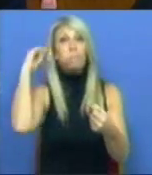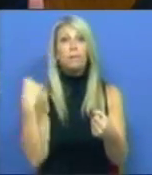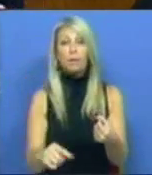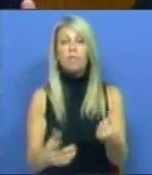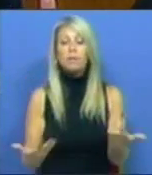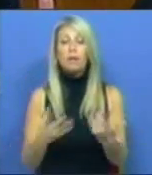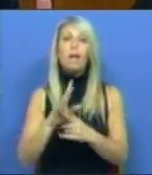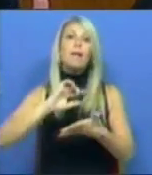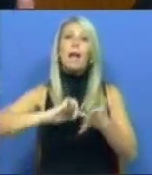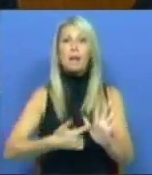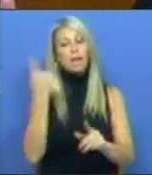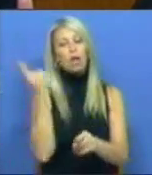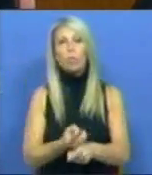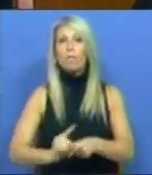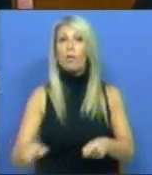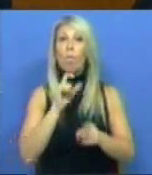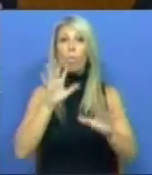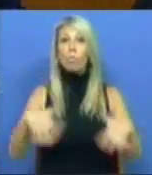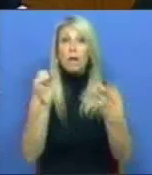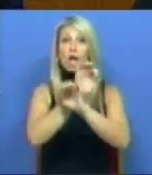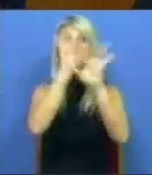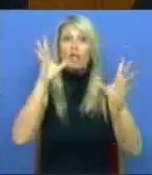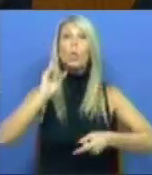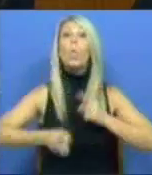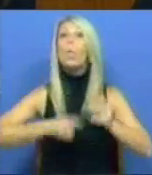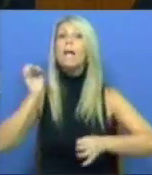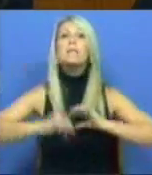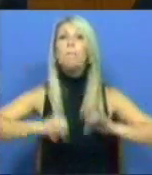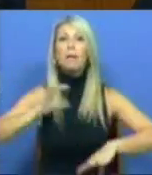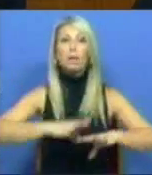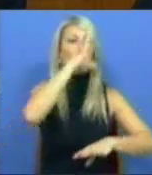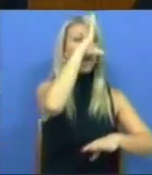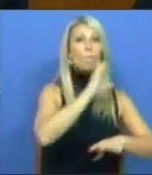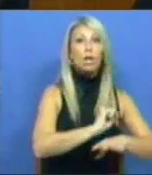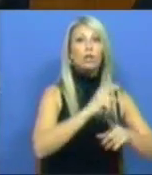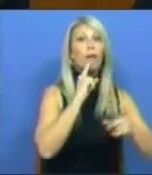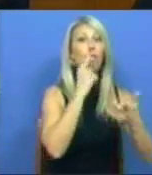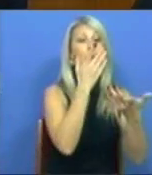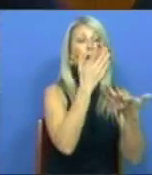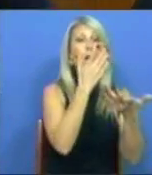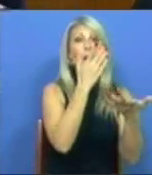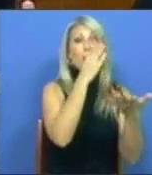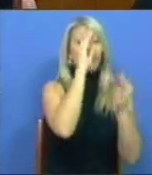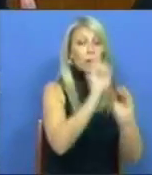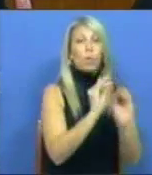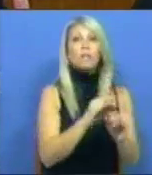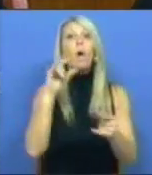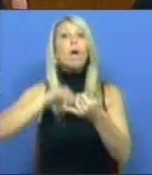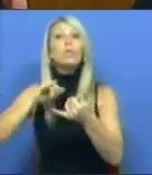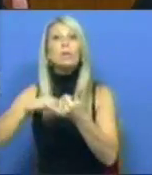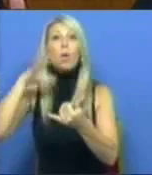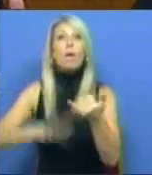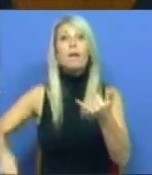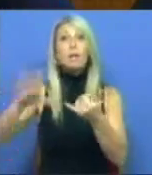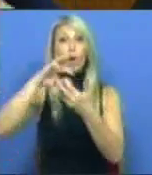E é necessário que, de uma vez por todas, possamos esclarecer o que é que se passa entre o Ministério da Educação e a Associação Nacional de Municípios. Porque aquilo que a Associação Nacional de